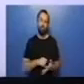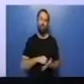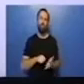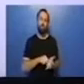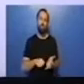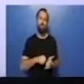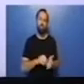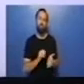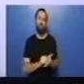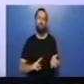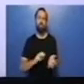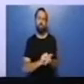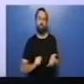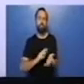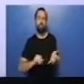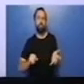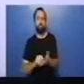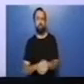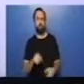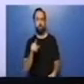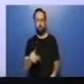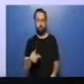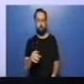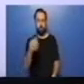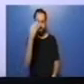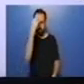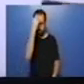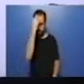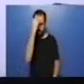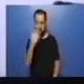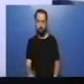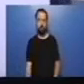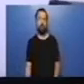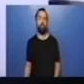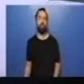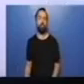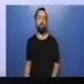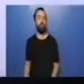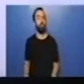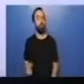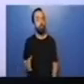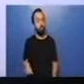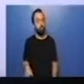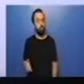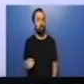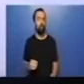decorando. E caso vocês esqueçam, dá para fazer pelo teorema de Pitágoras.